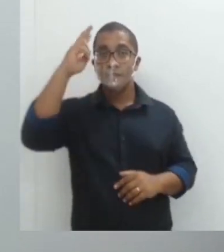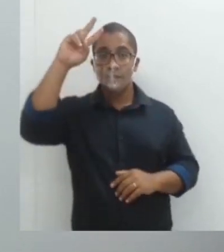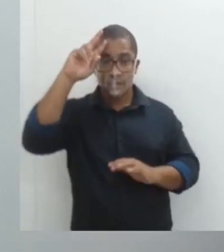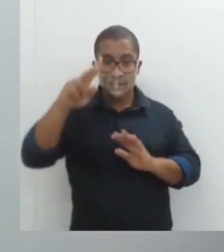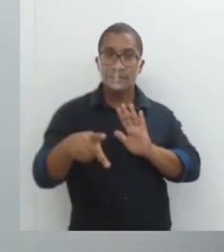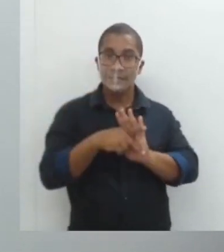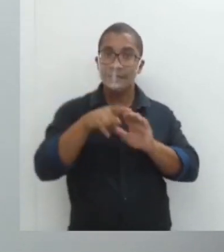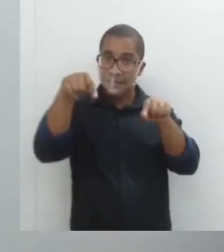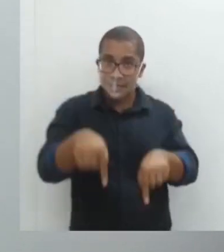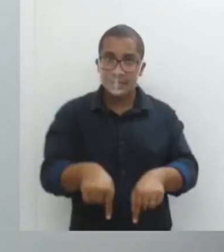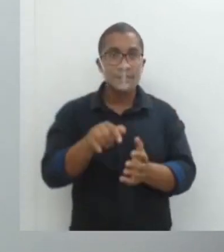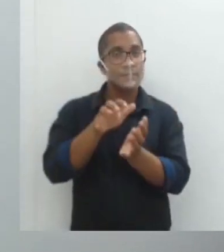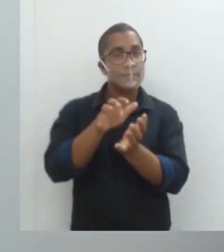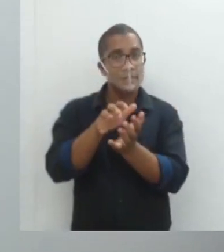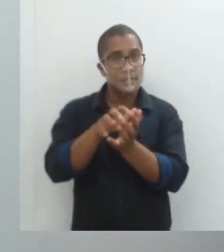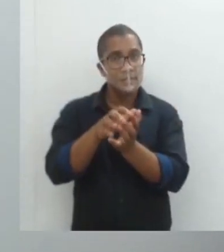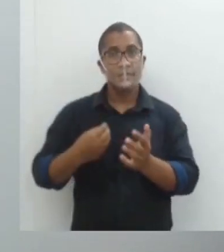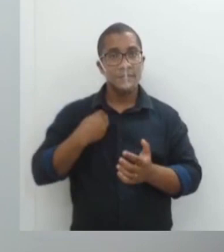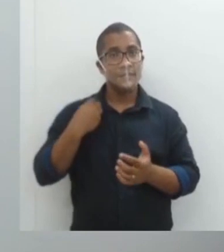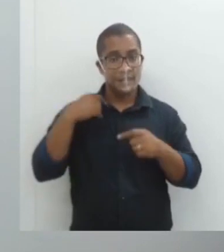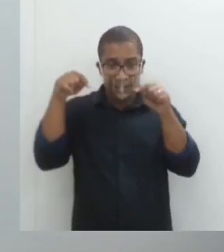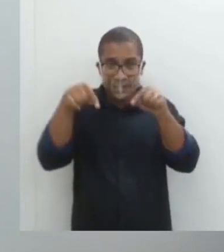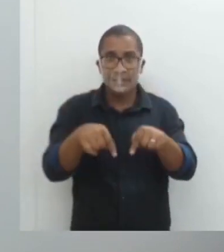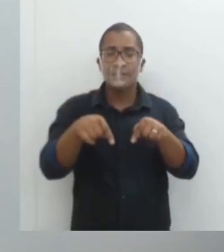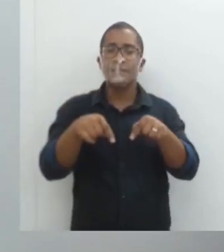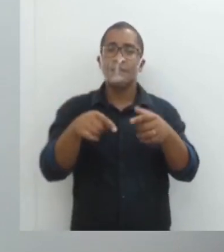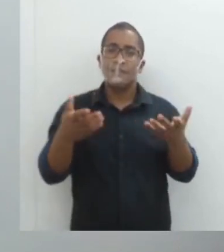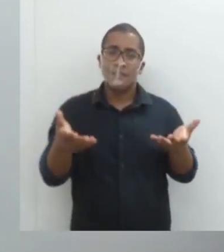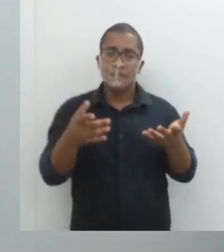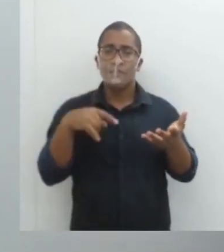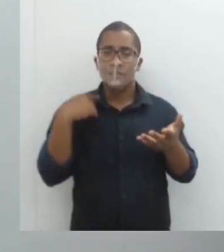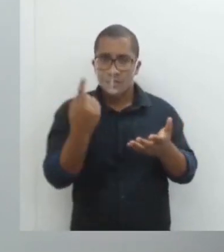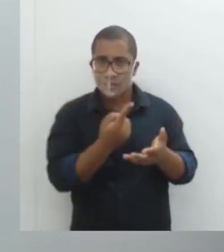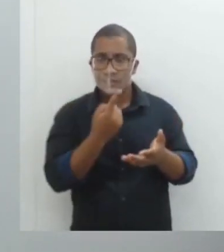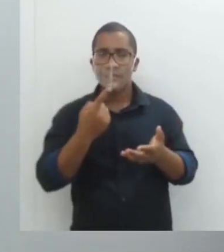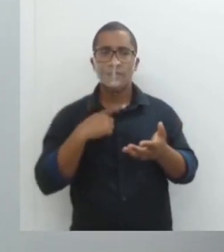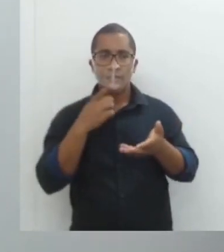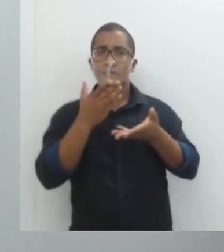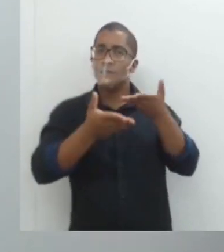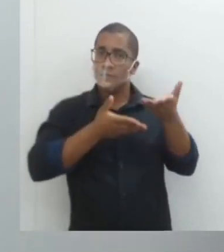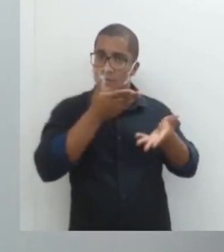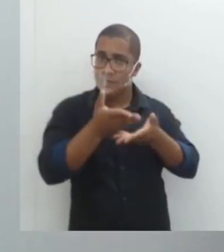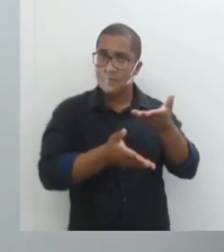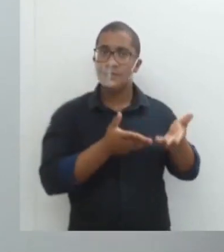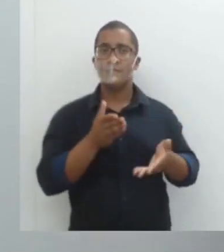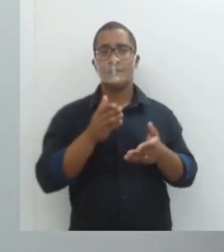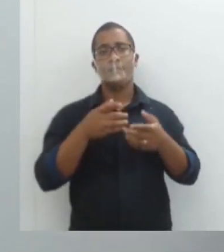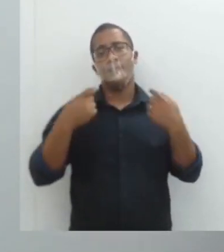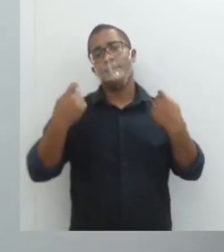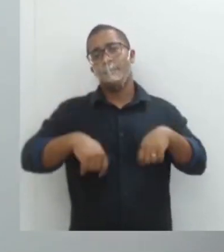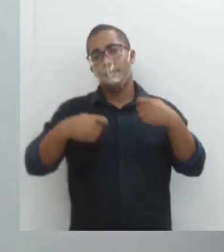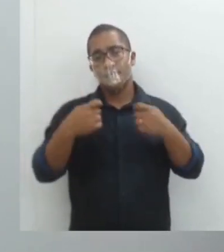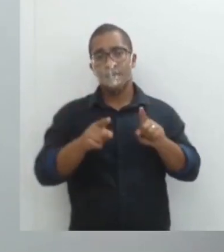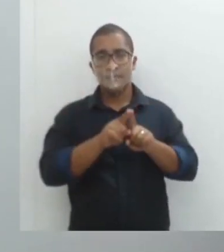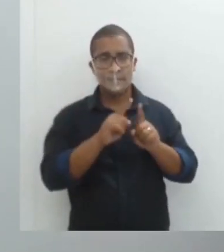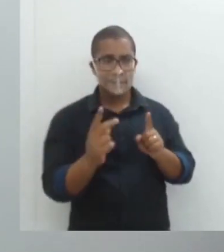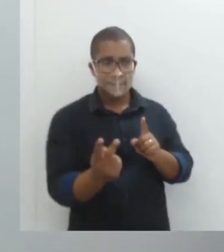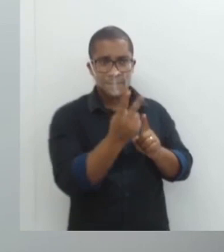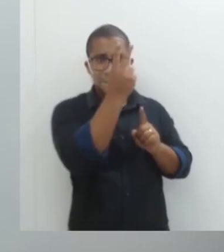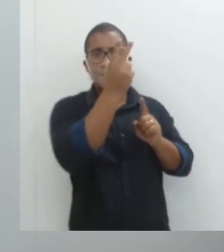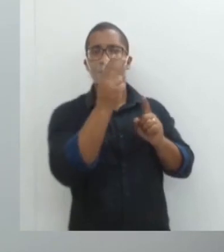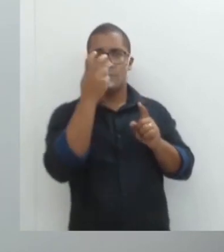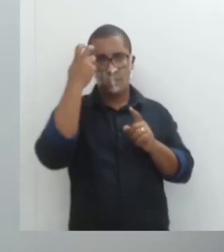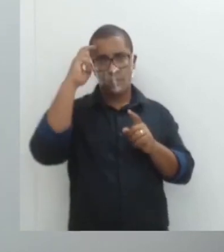povo pernambucano na nossa região. Então a gente precisa preservar, cuidar e enaltecer essa